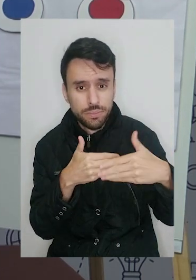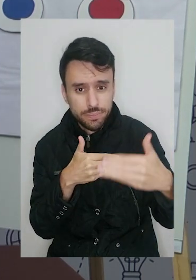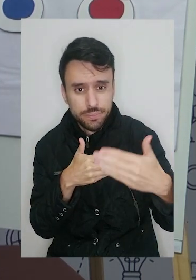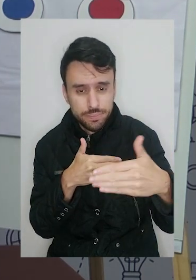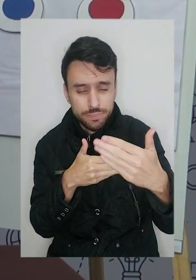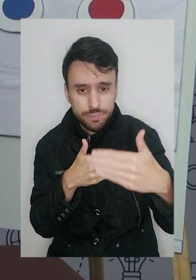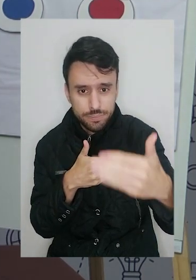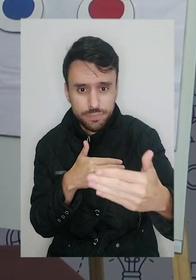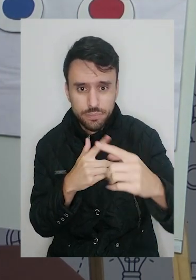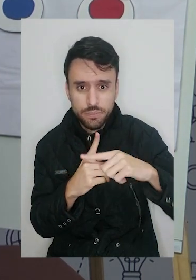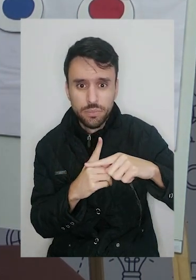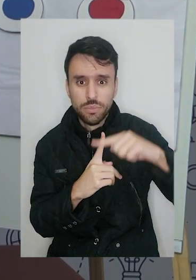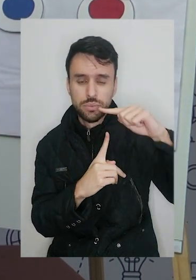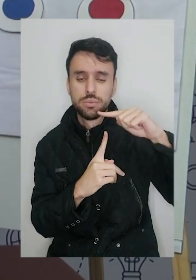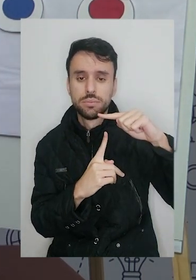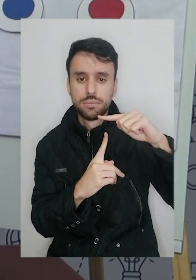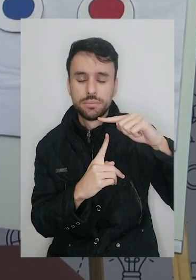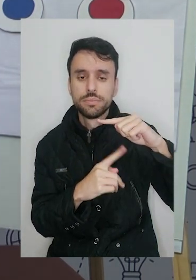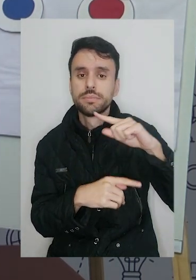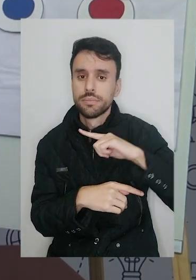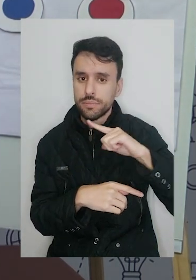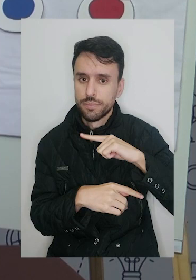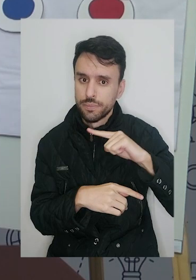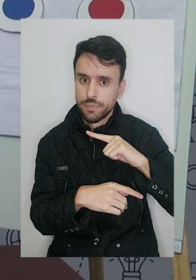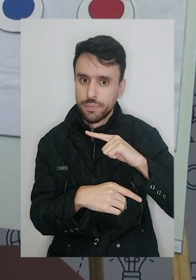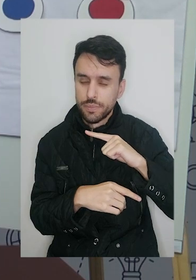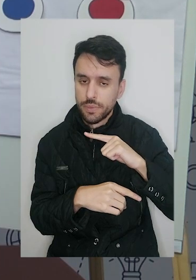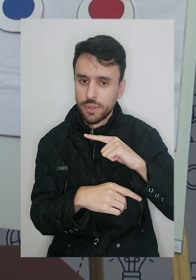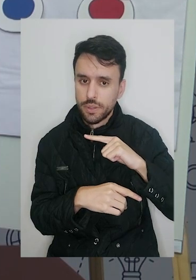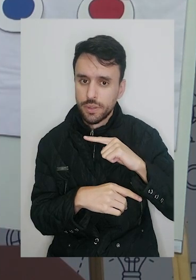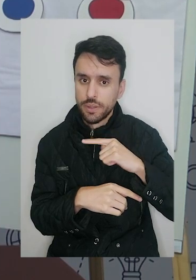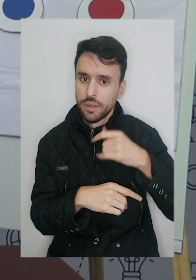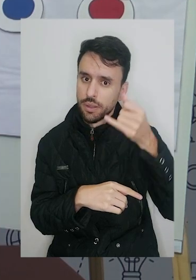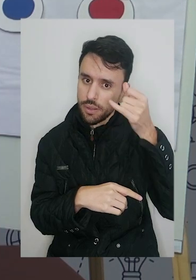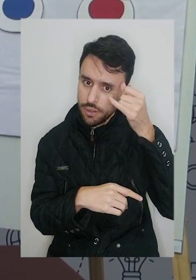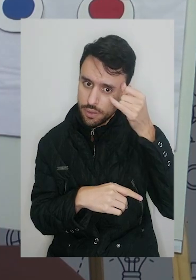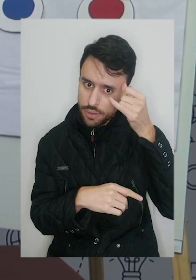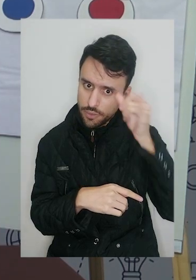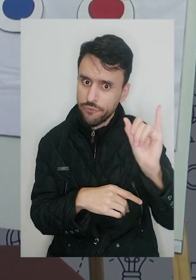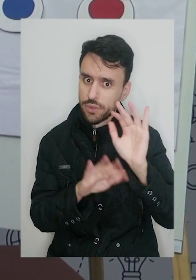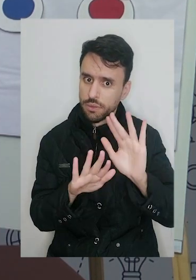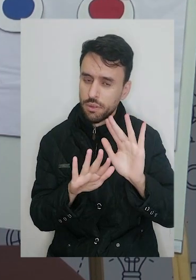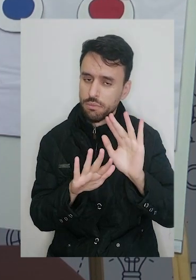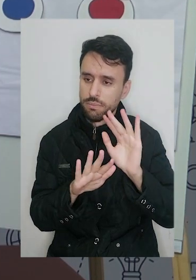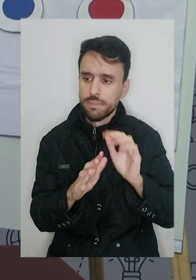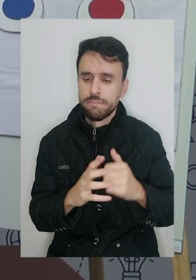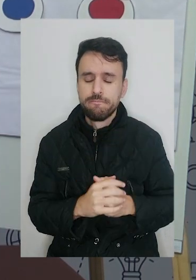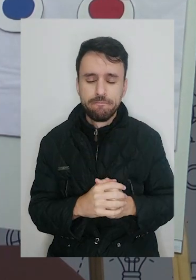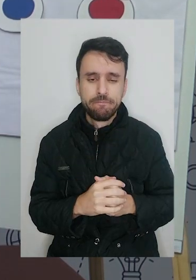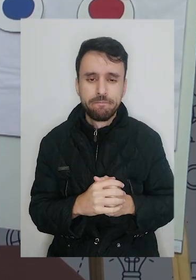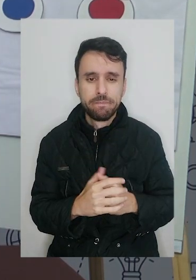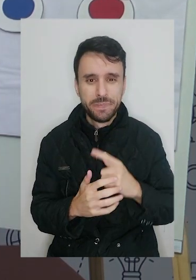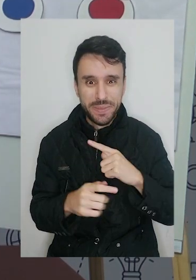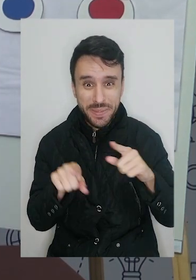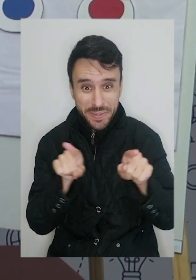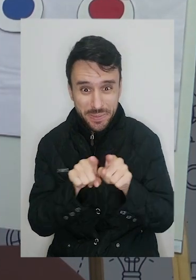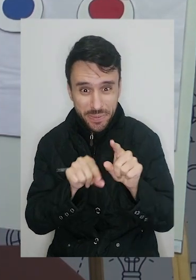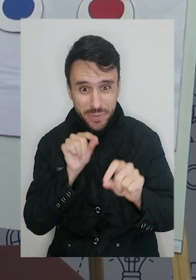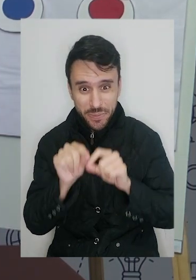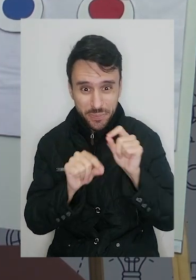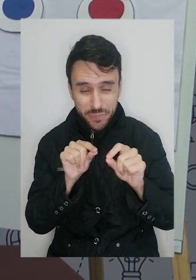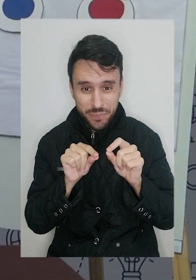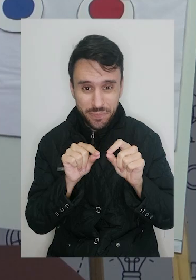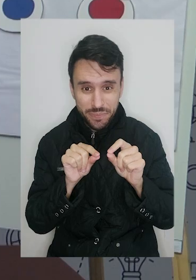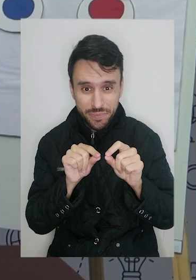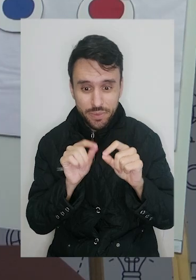temperatura subiu. Isso a gente não pode esquecer, ok? E agora a gente vai